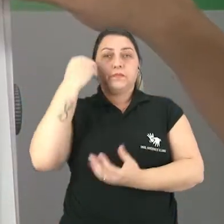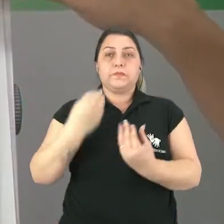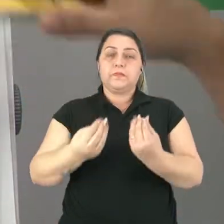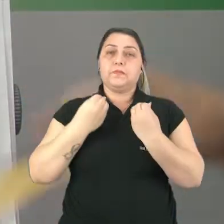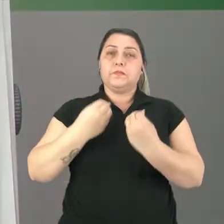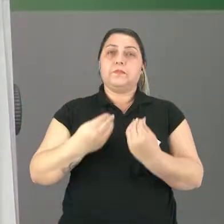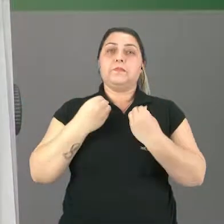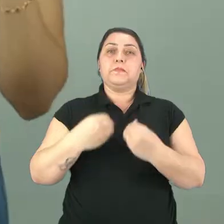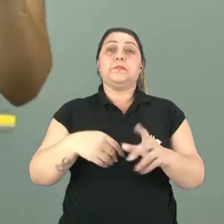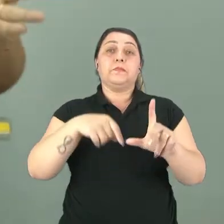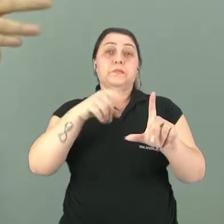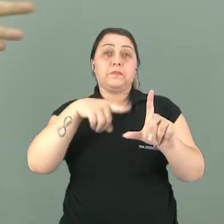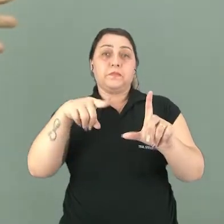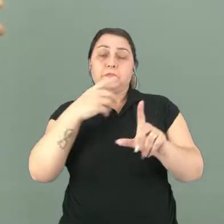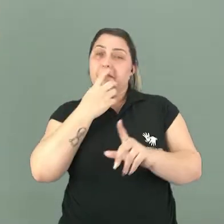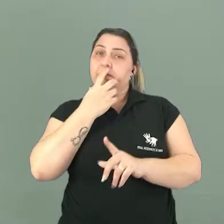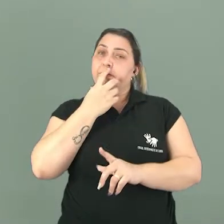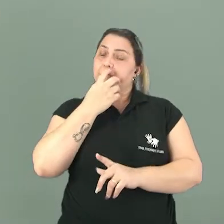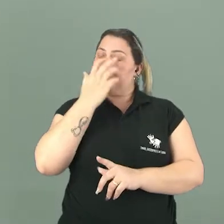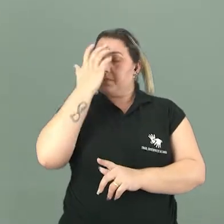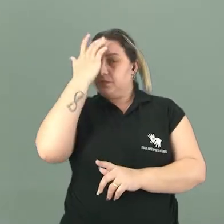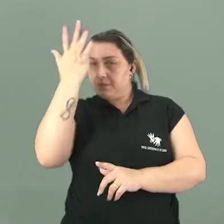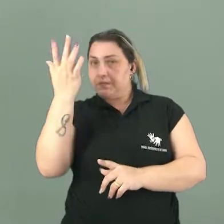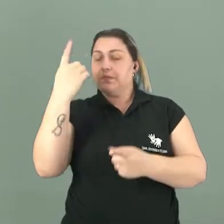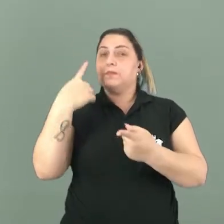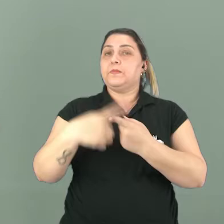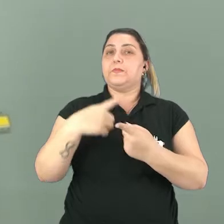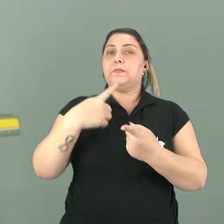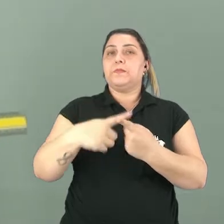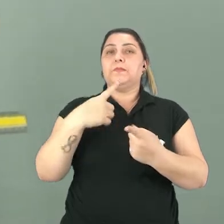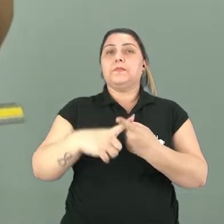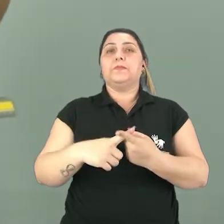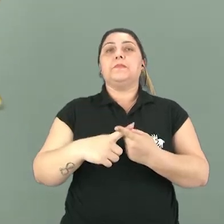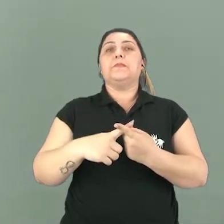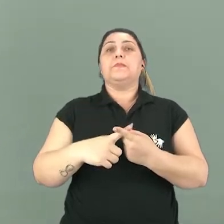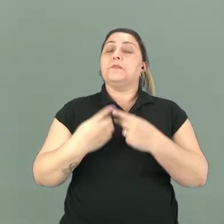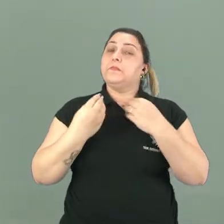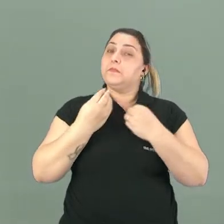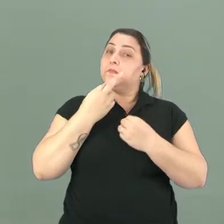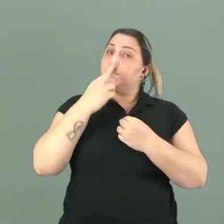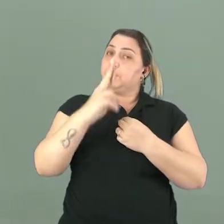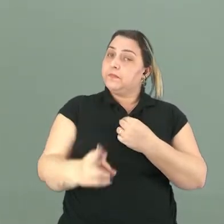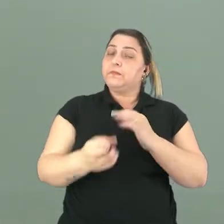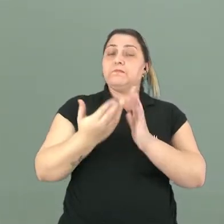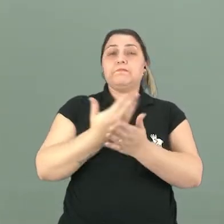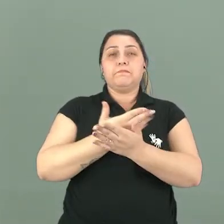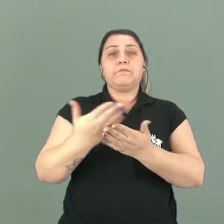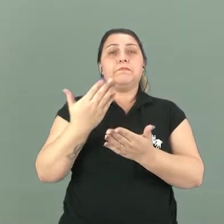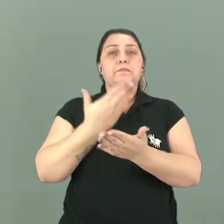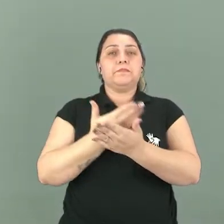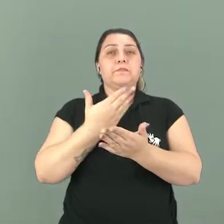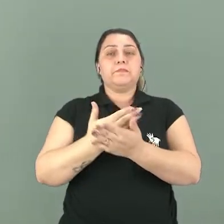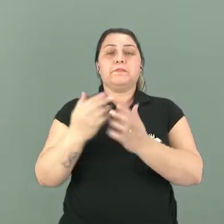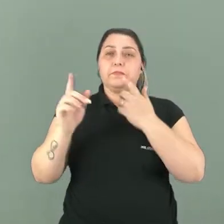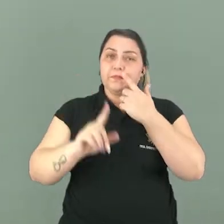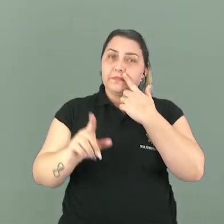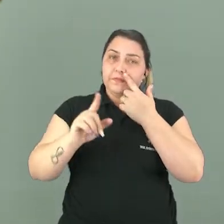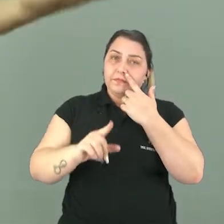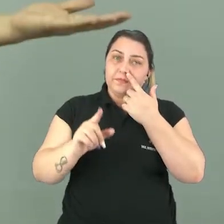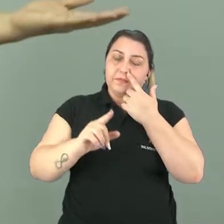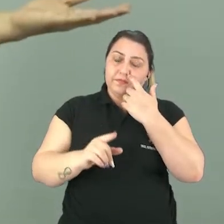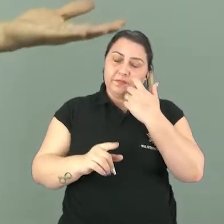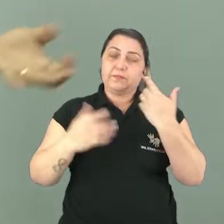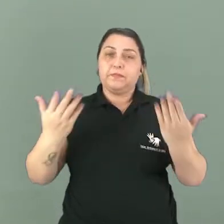que serve um gráfico? Ah, essa é fácil. Por quê? Porque eu te dei a resposta lá no comecinho da nossa aula. Nós usamos os